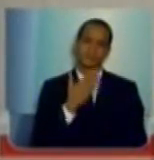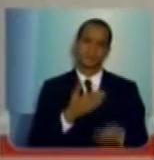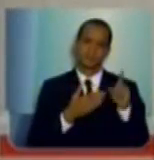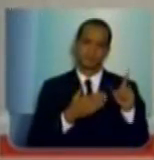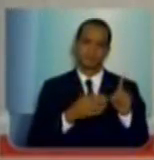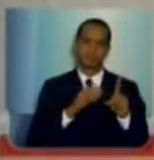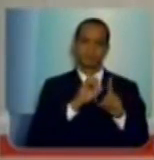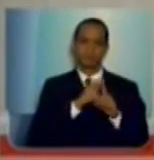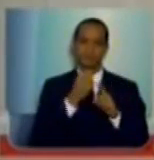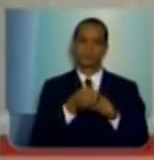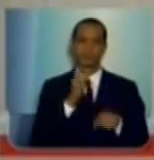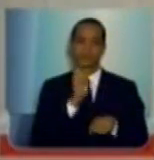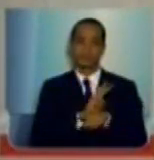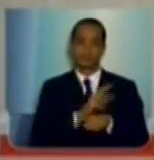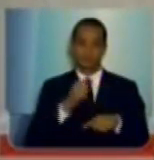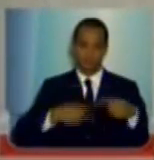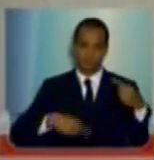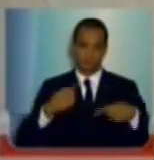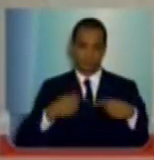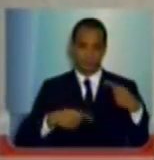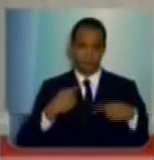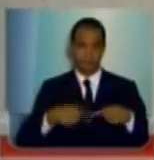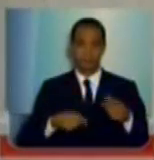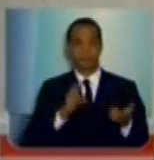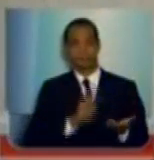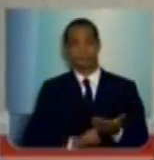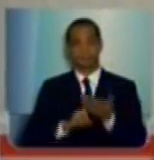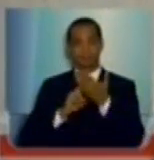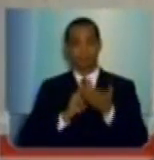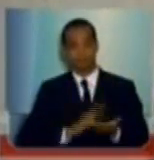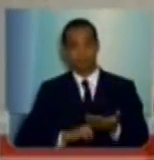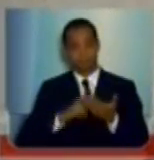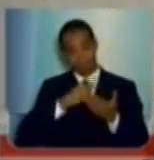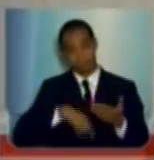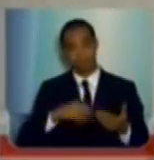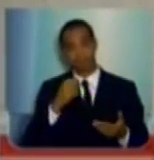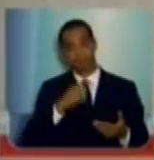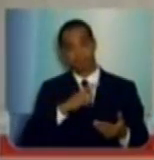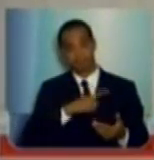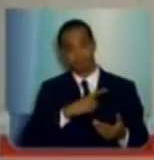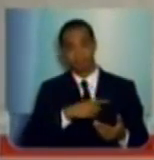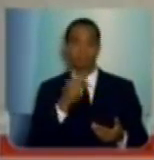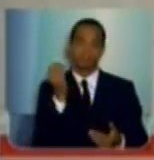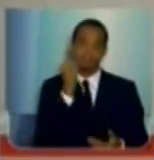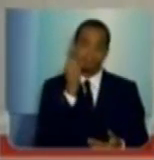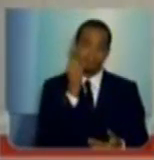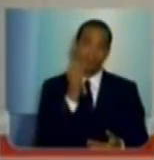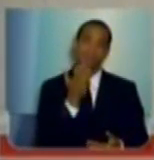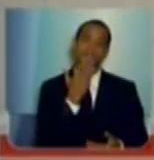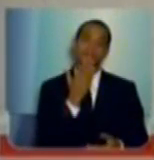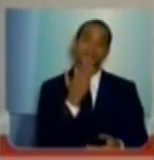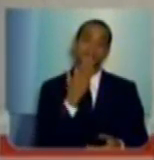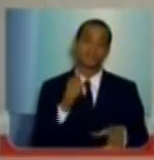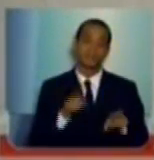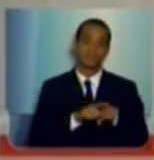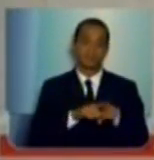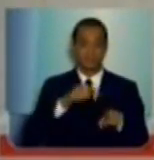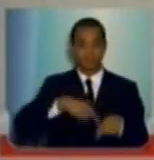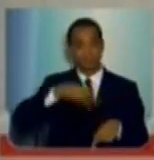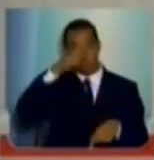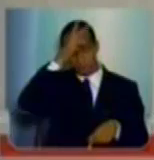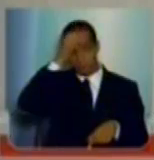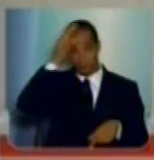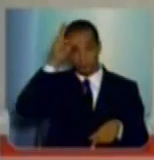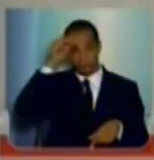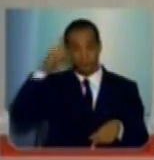Secretaria de Segurança Pública através de ofício estamos tentando fazer contato e também a própria Prefeitura de